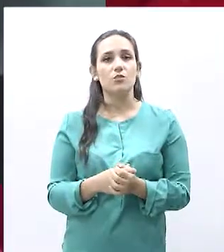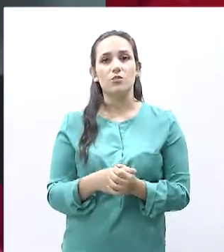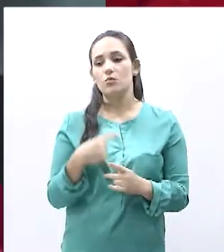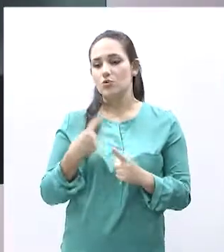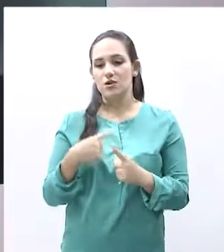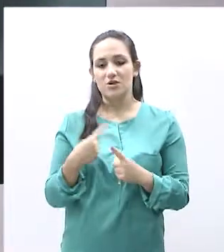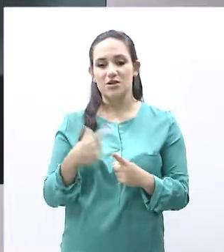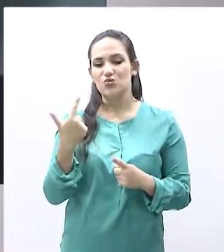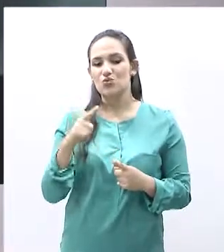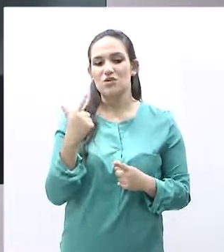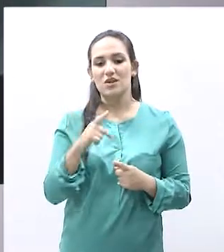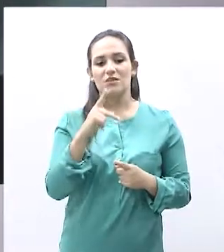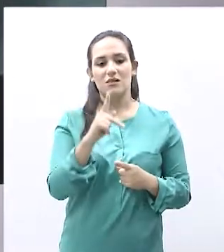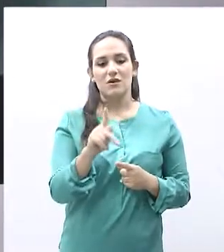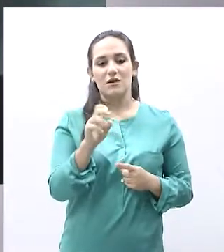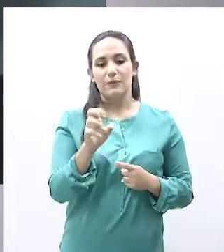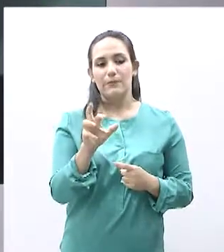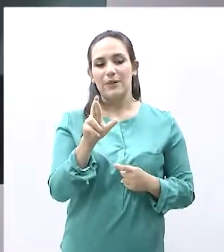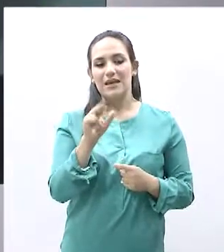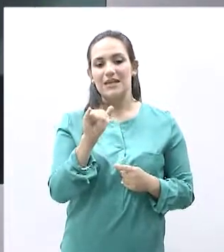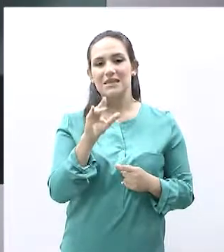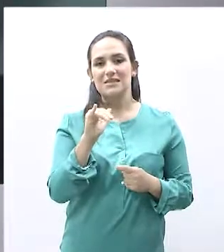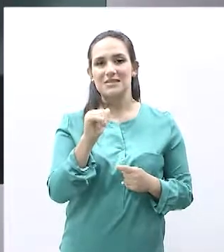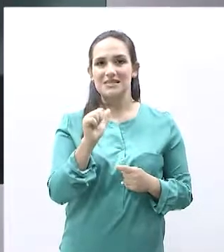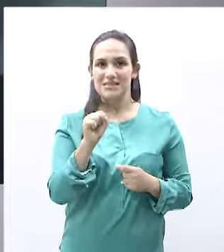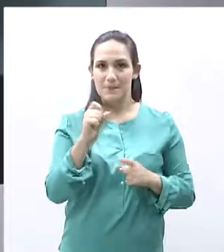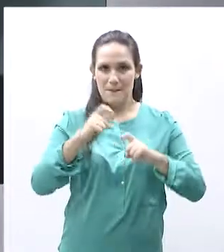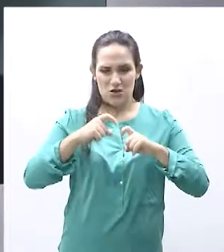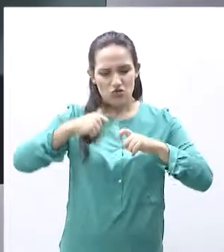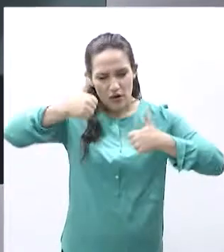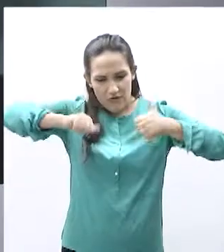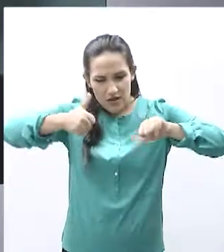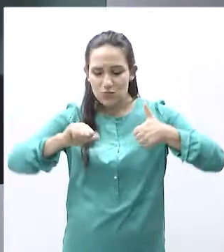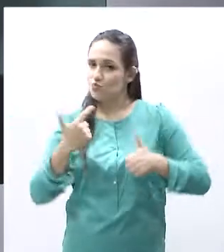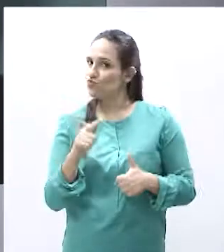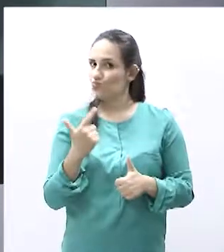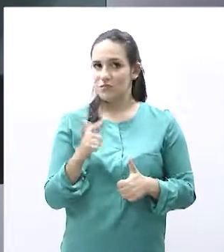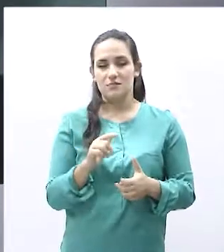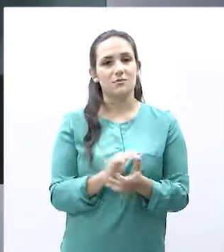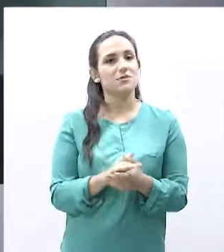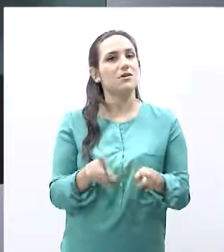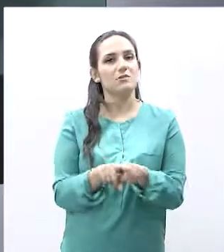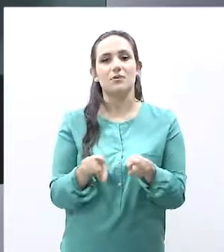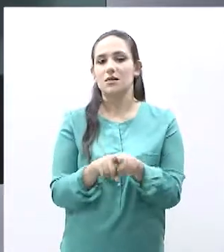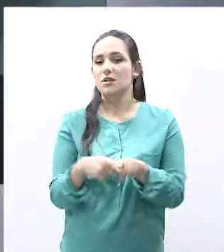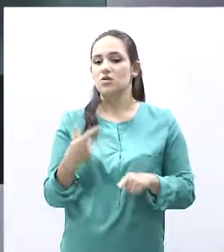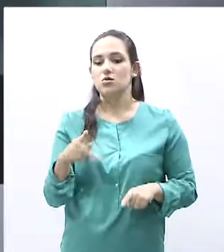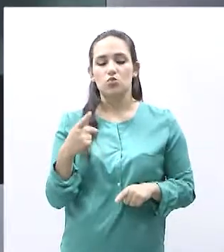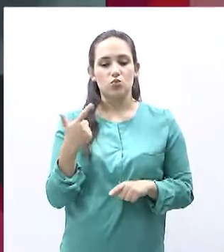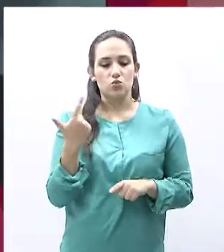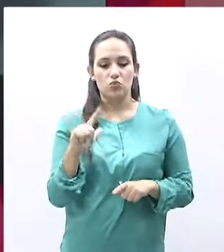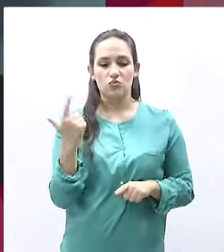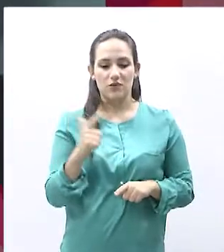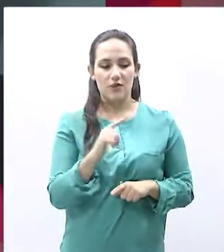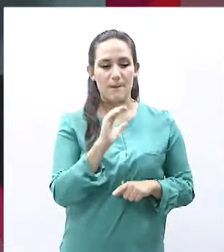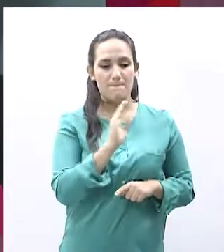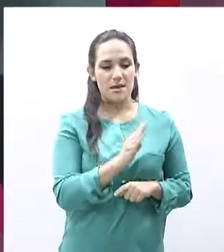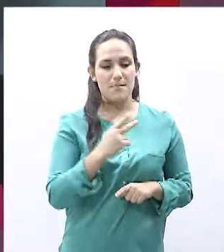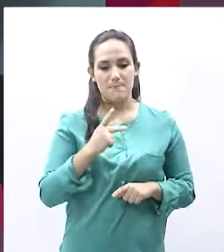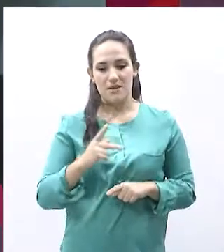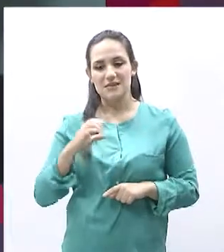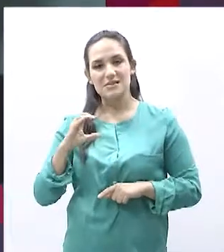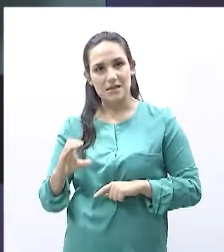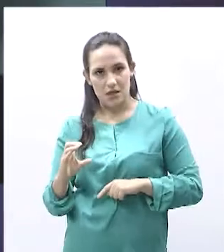perícias por conta da pandemia, nós não tivemos benefícios de BPC, por exemplo, não foram concedidos, só